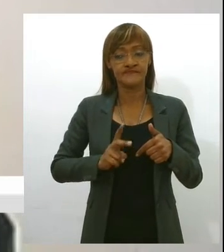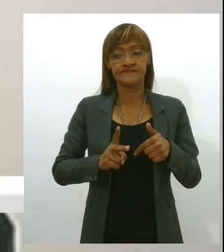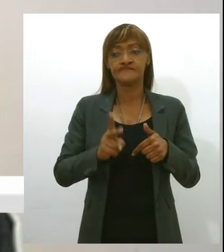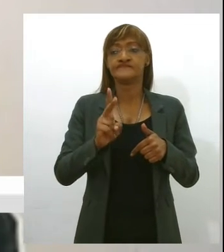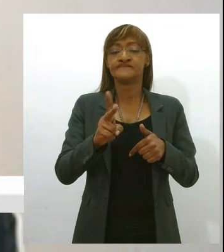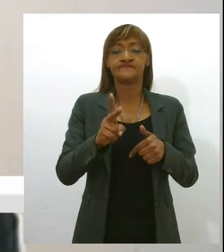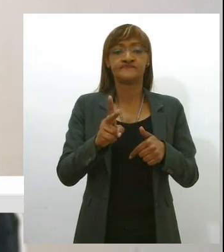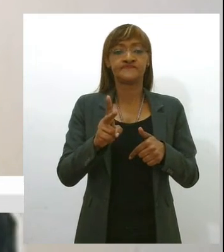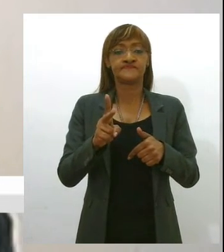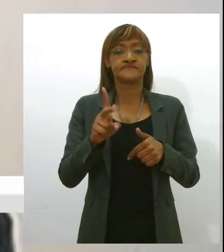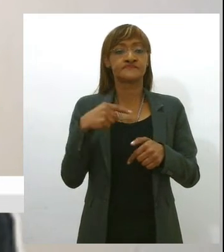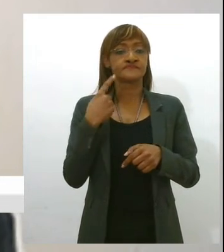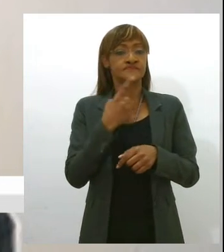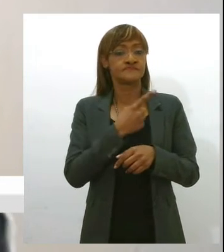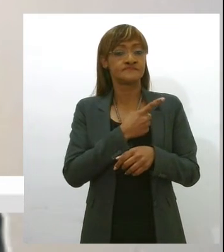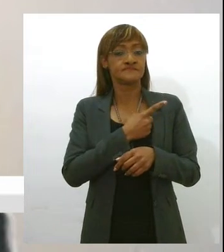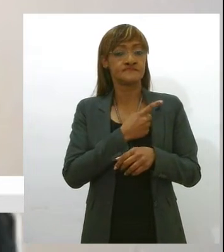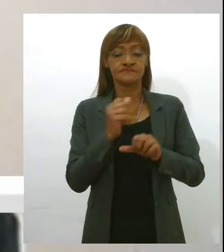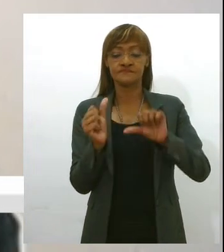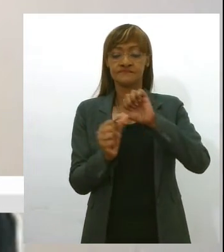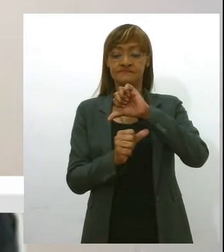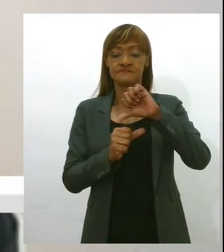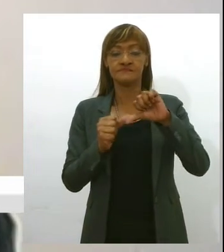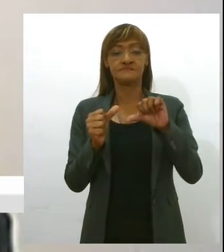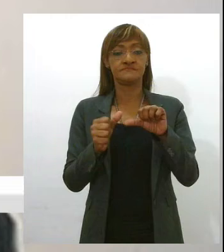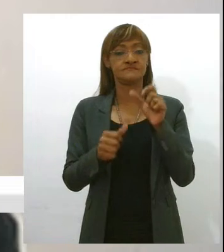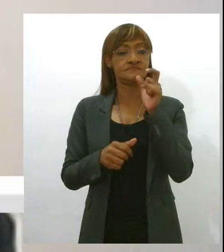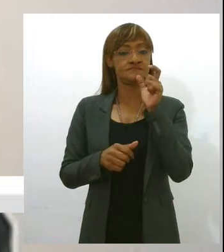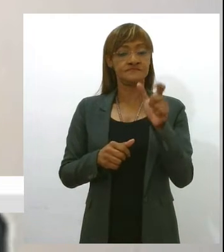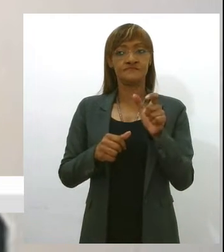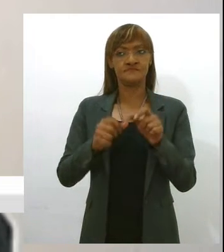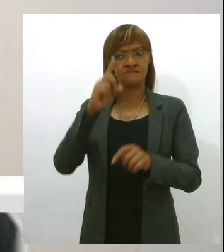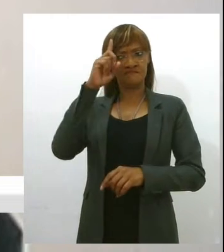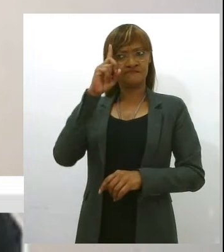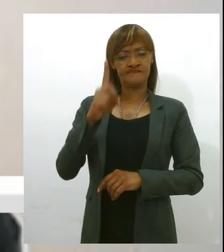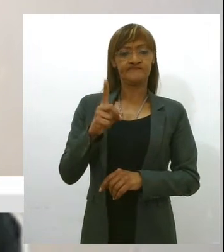dessa questão da autoridade, sim, pura e simplesmente